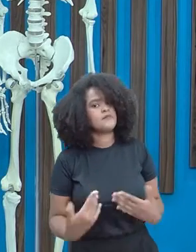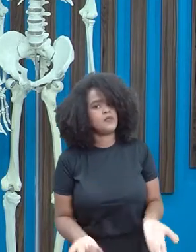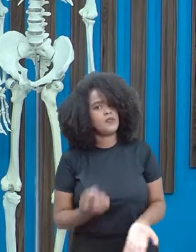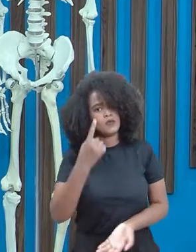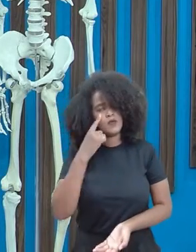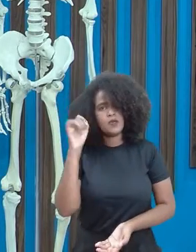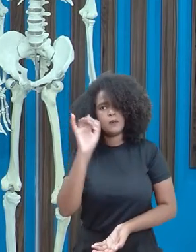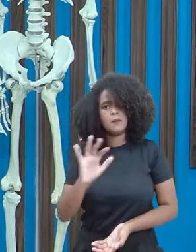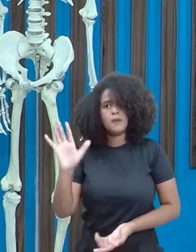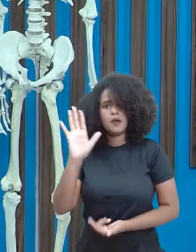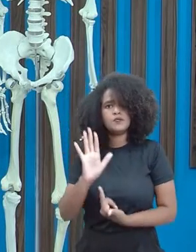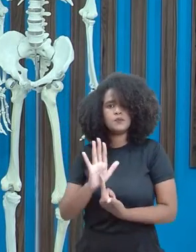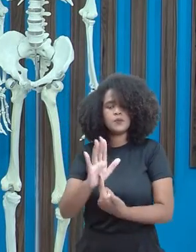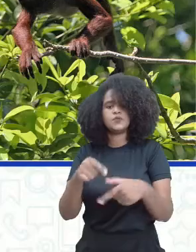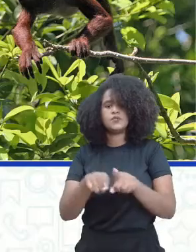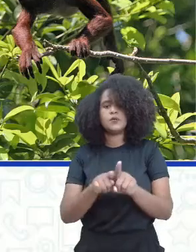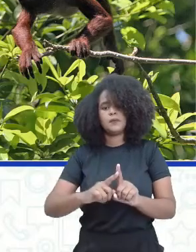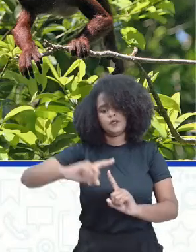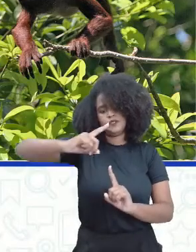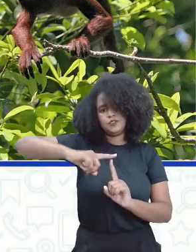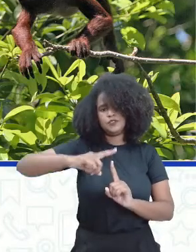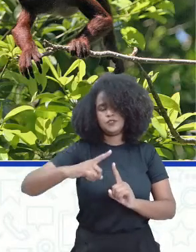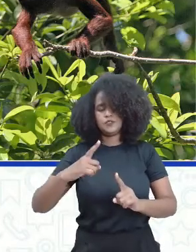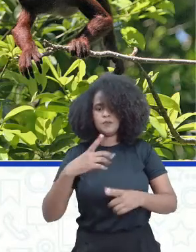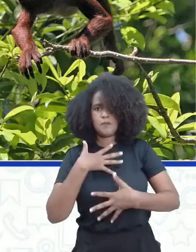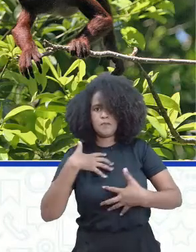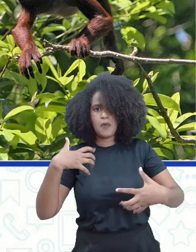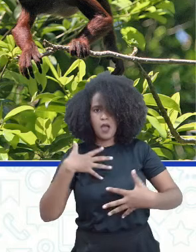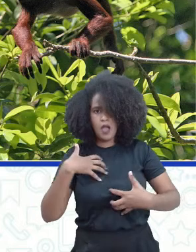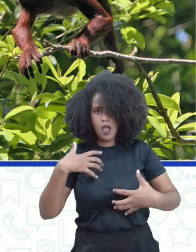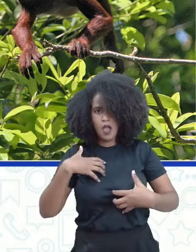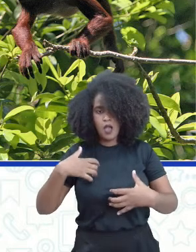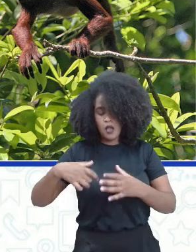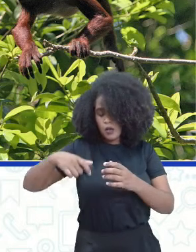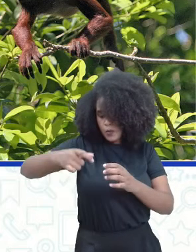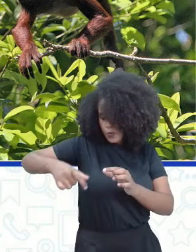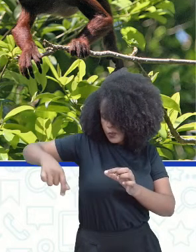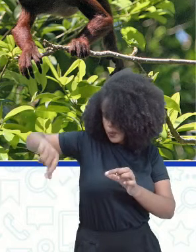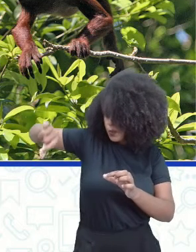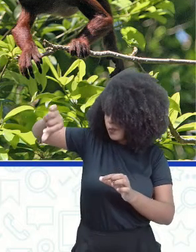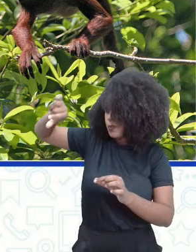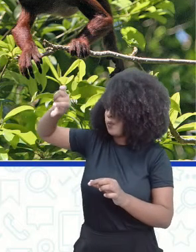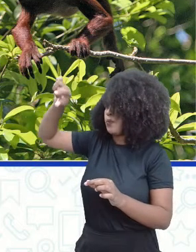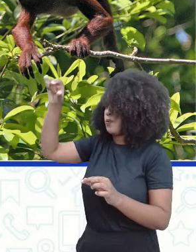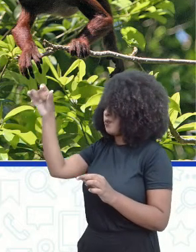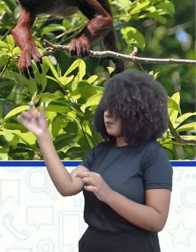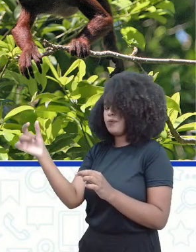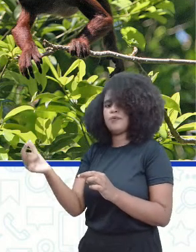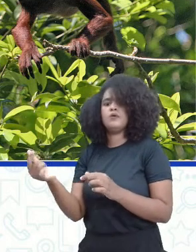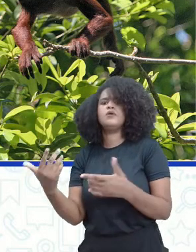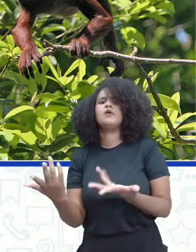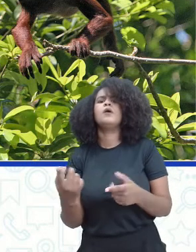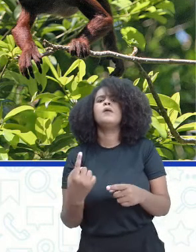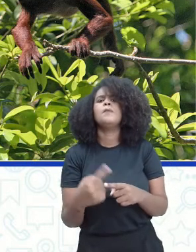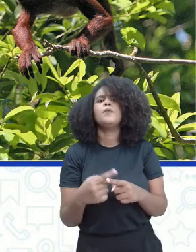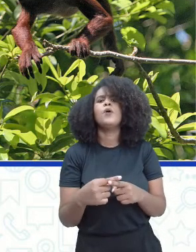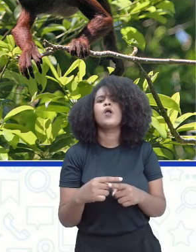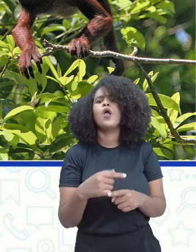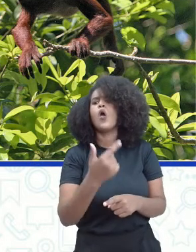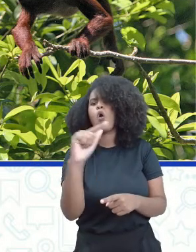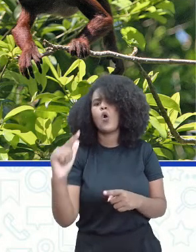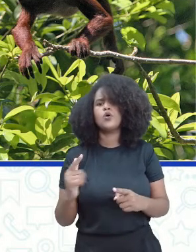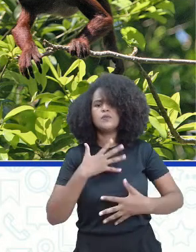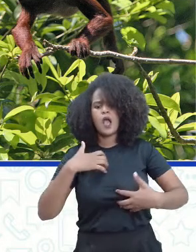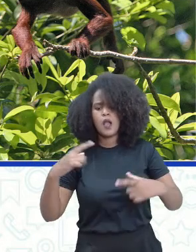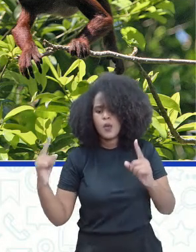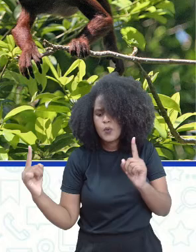mostra a questão desse tipo de macaco, né? Que ele tem a cauda bem desenvolvida, bem longa. E aí a gente diz assim, por que os outros têm curta?